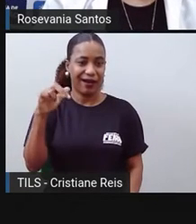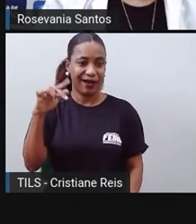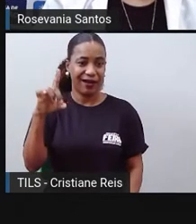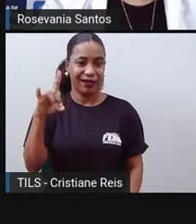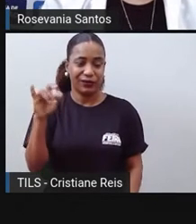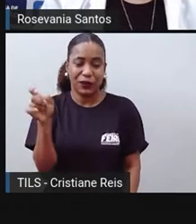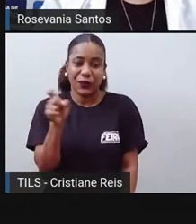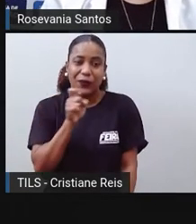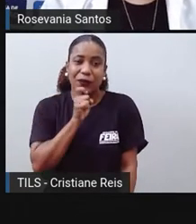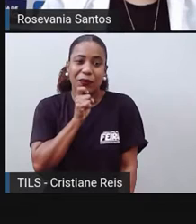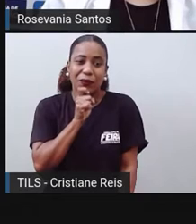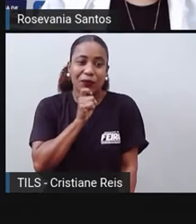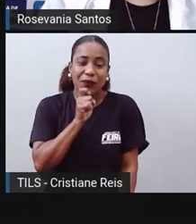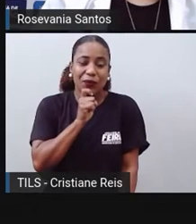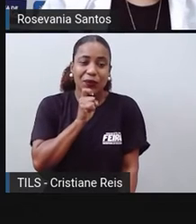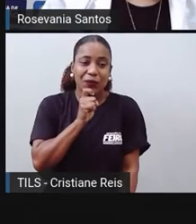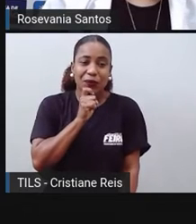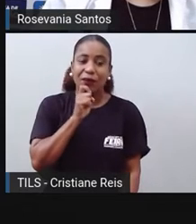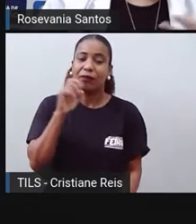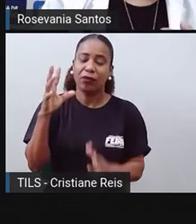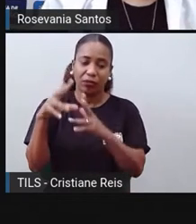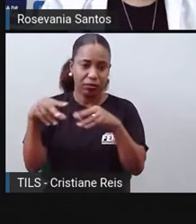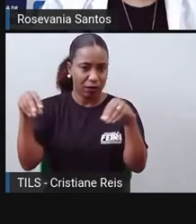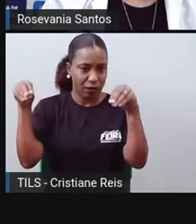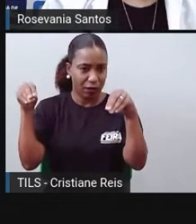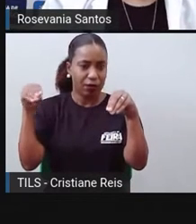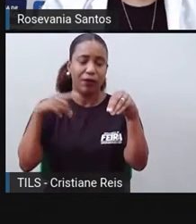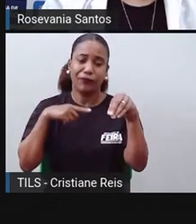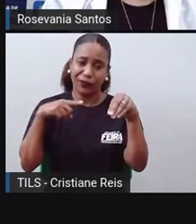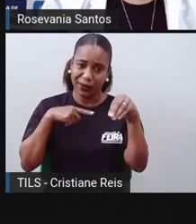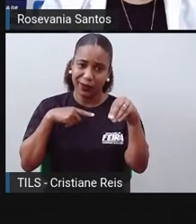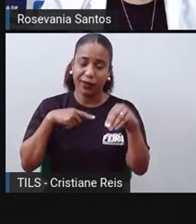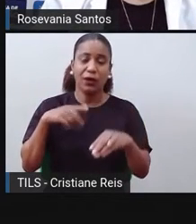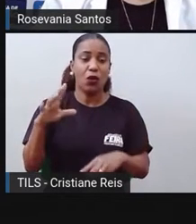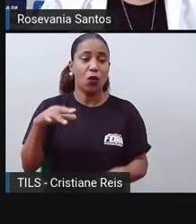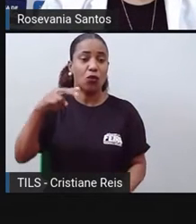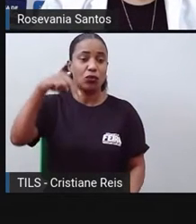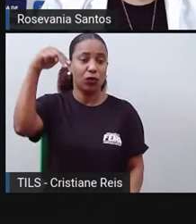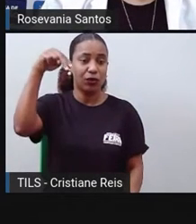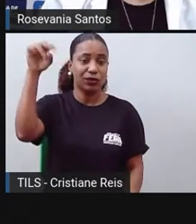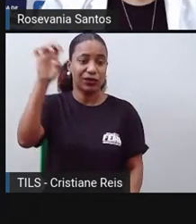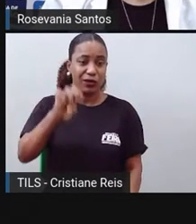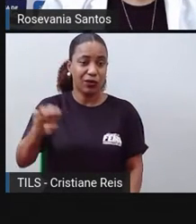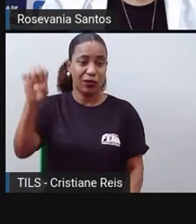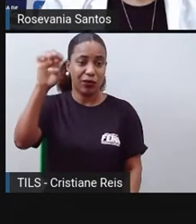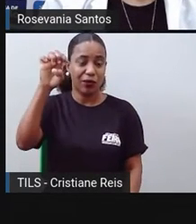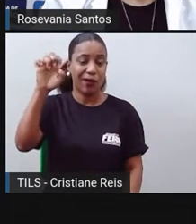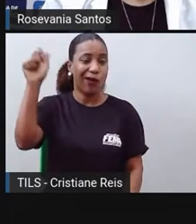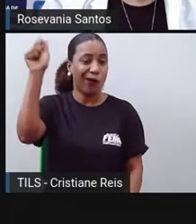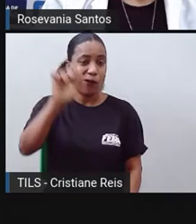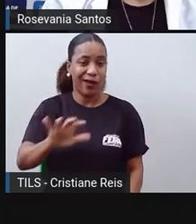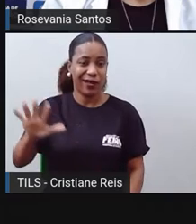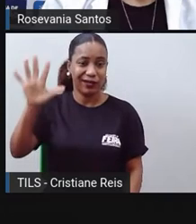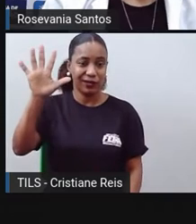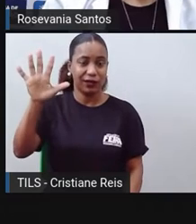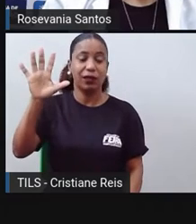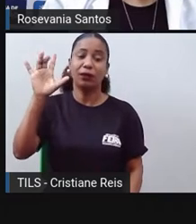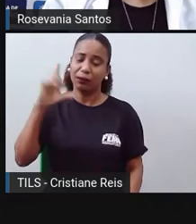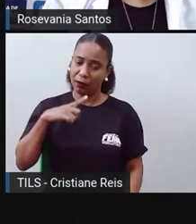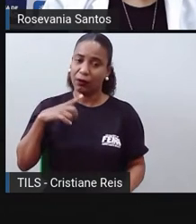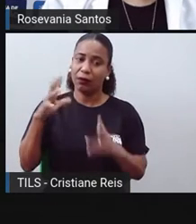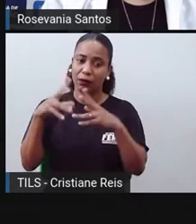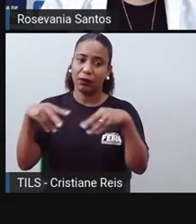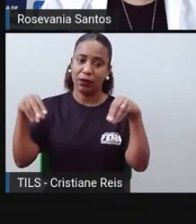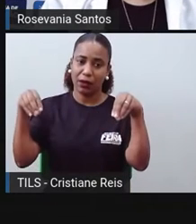né, geladinha, no norte, europeu, no norte asiático. Mas tirando isso aqui, ó, que também é todo